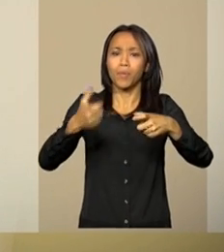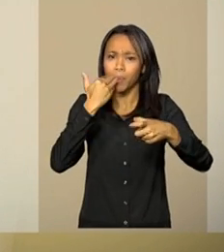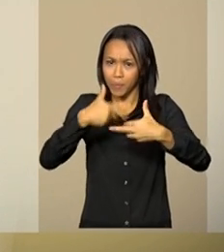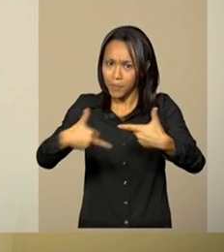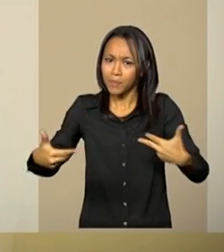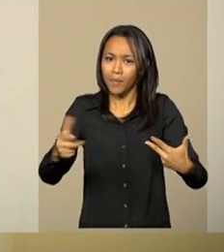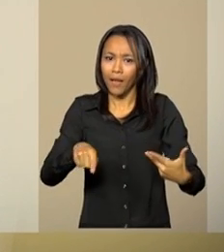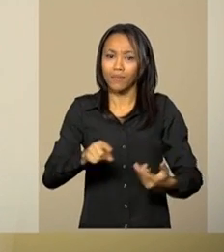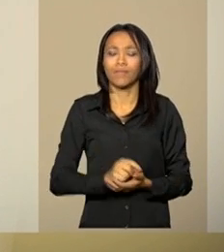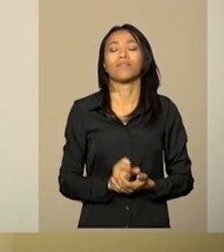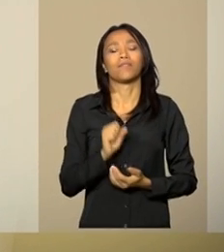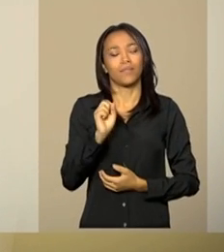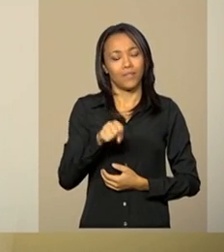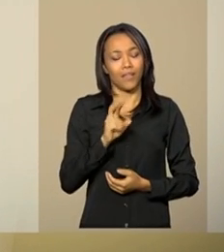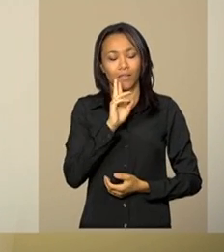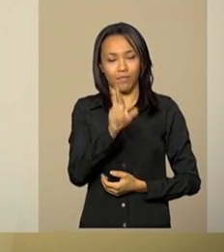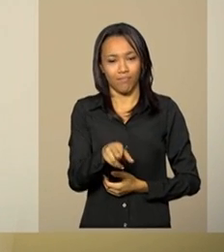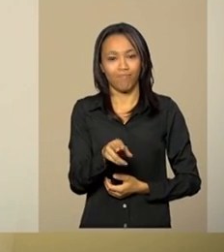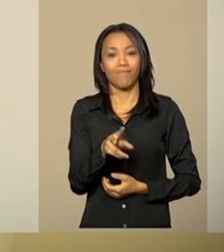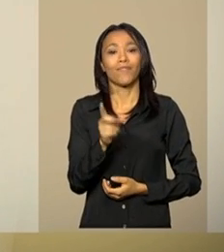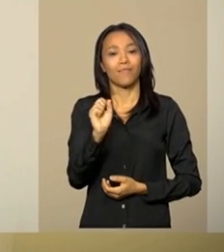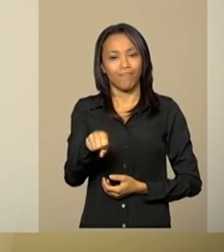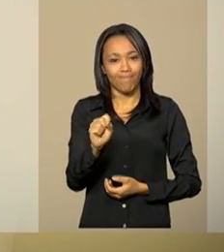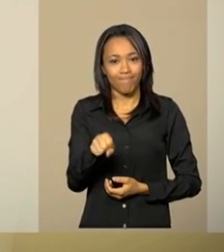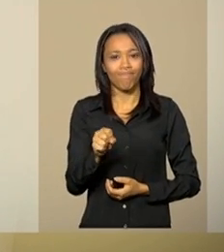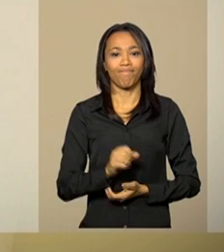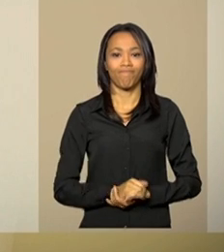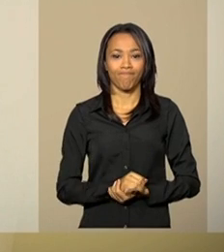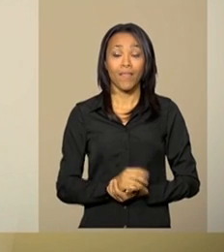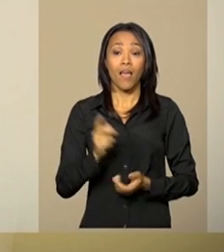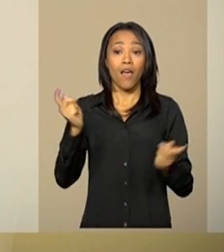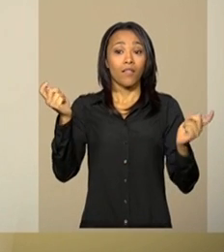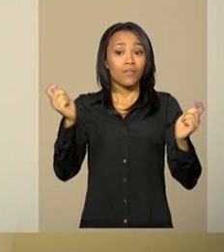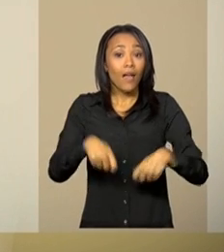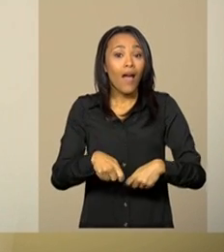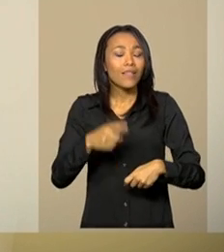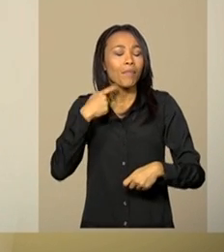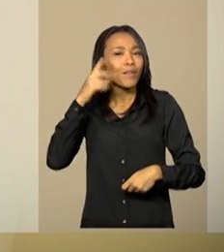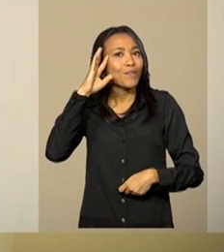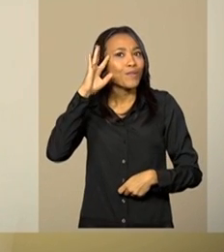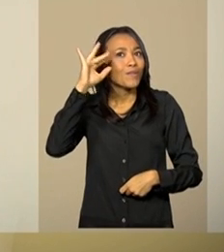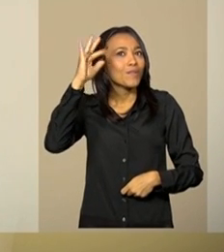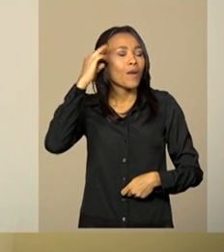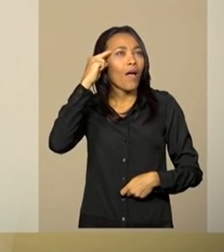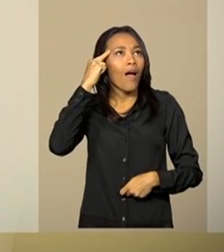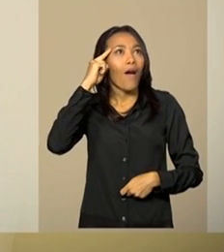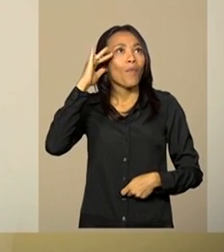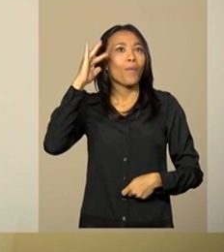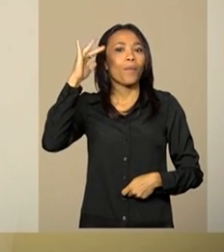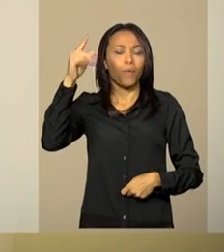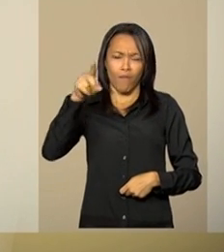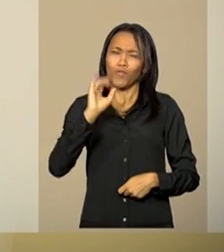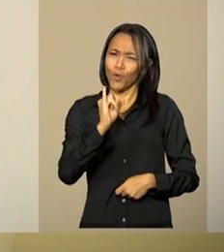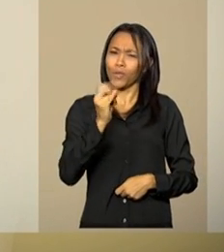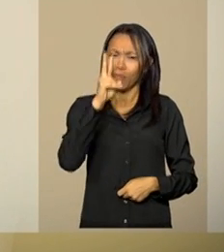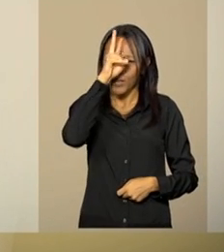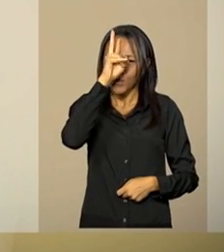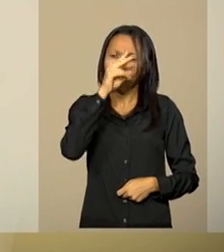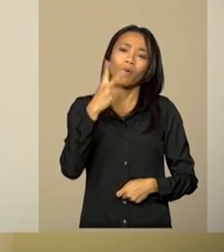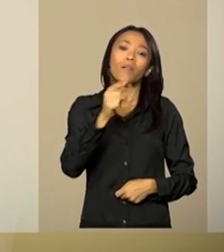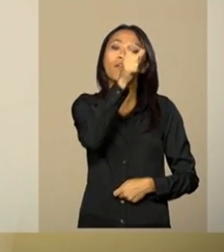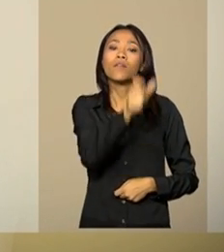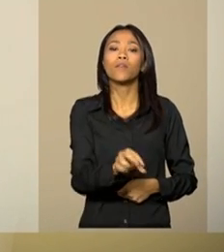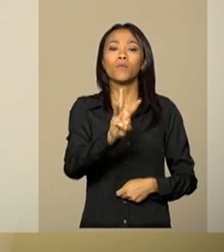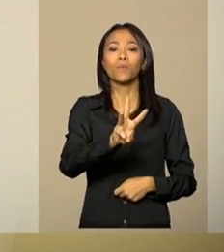verdade, Presidenta? Ah, com certeza, Luciano, com certeza. Dá até para sonhar bem alto. Eu vou te contar uma história, a história